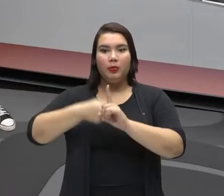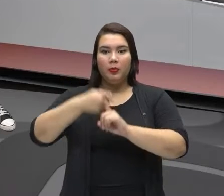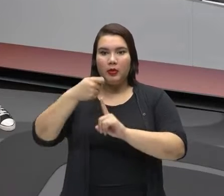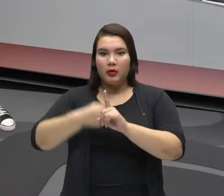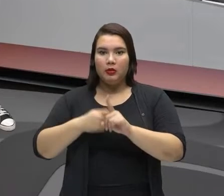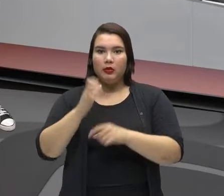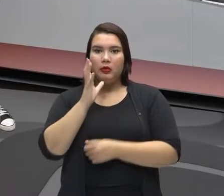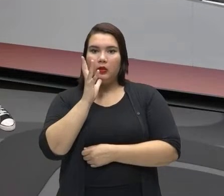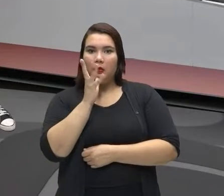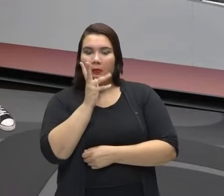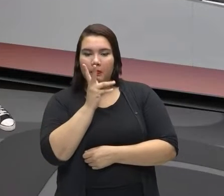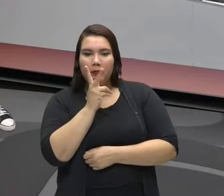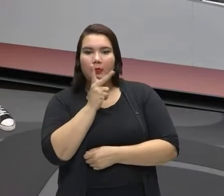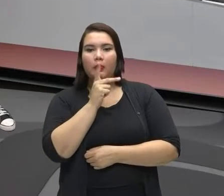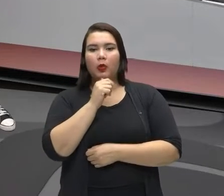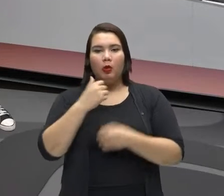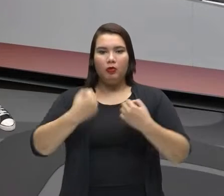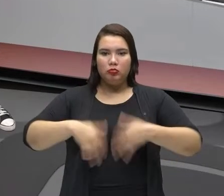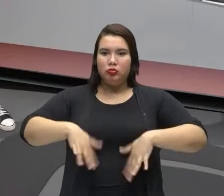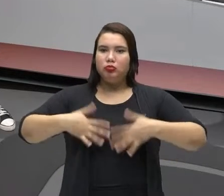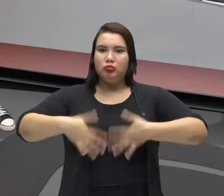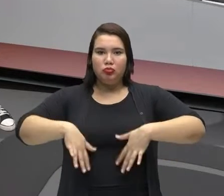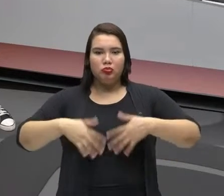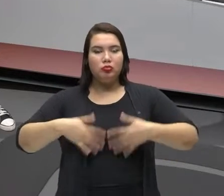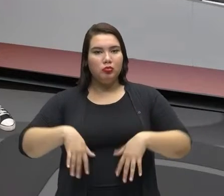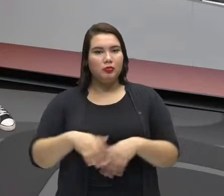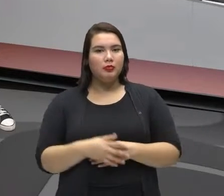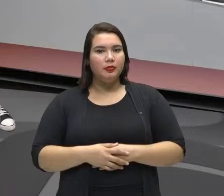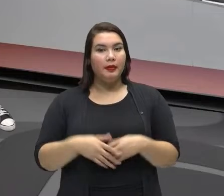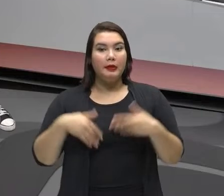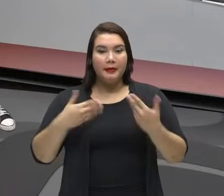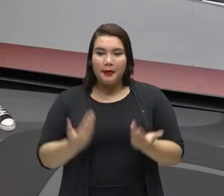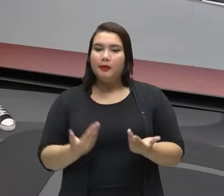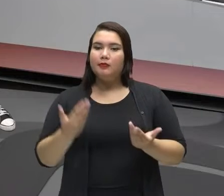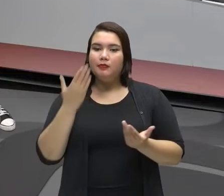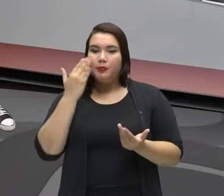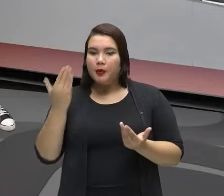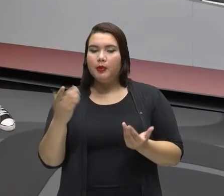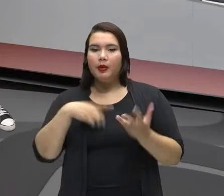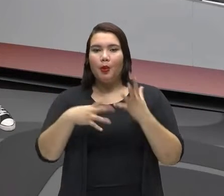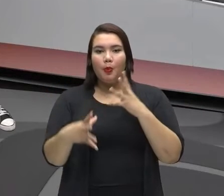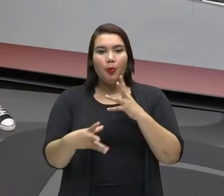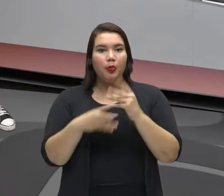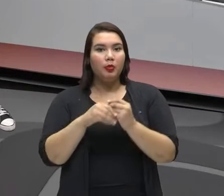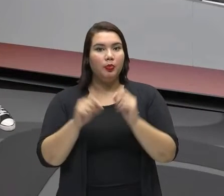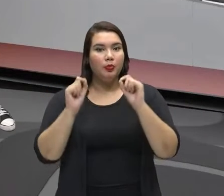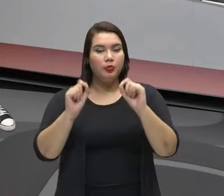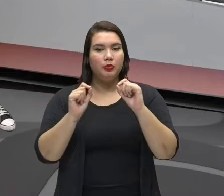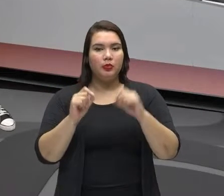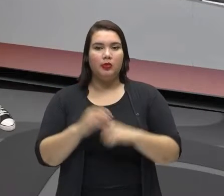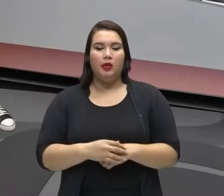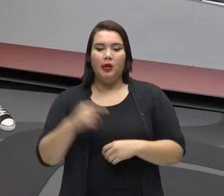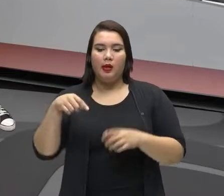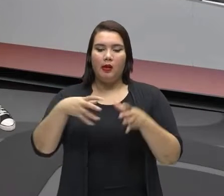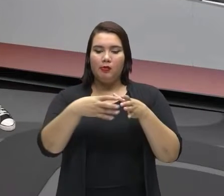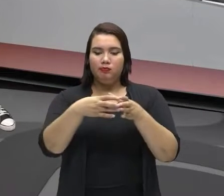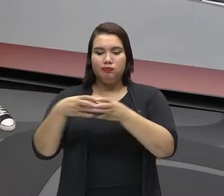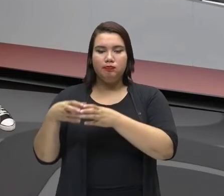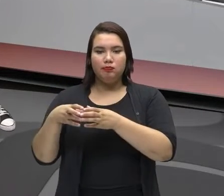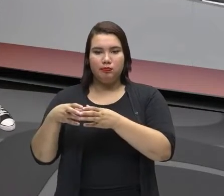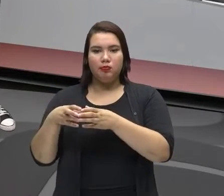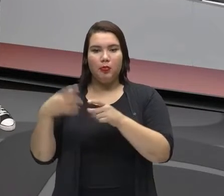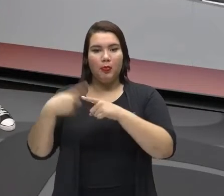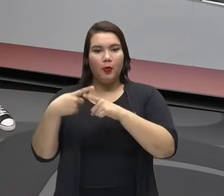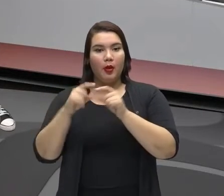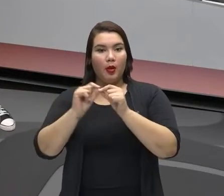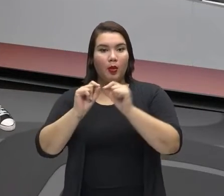em pleno deserto do Saara. Então o Saara ele vai acabar contribuindo para este isolamento da região. Olha só